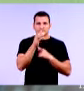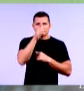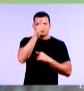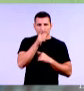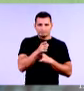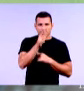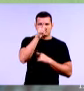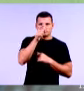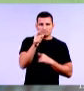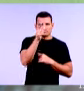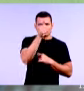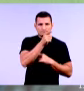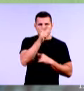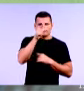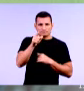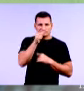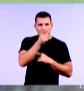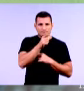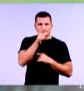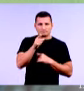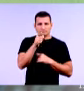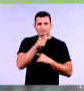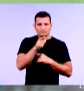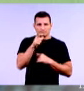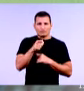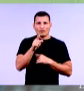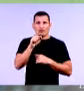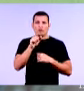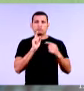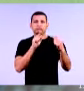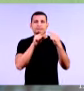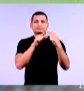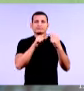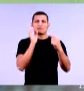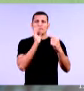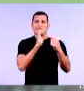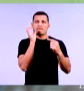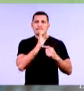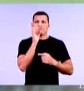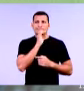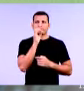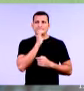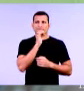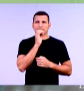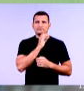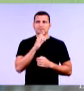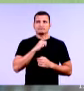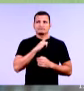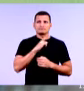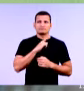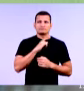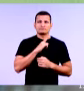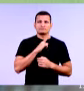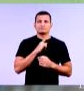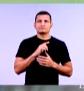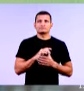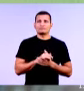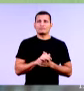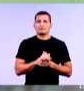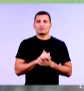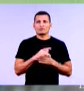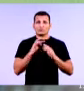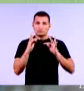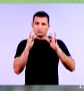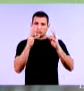espinha dorsal que é uma conexão de alta velocidade com várias... que juntam várias conexões pequenas. Então, todo mundo